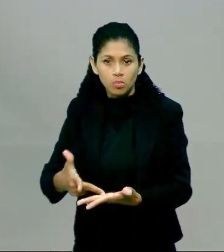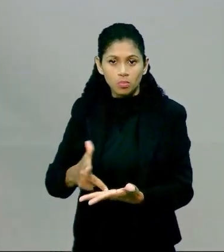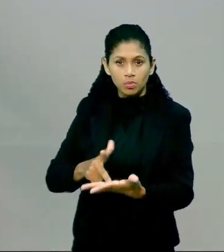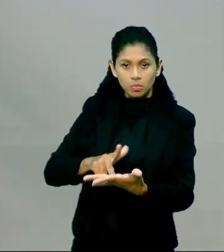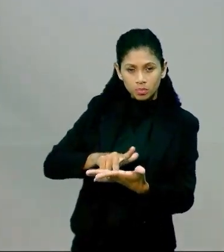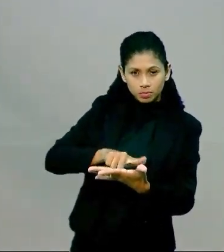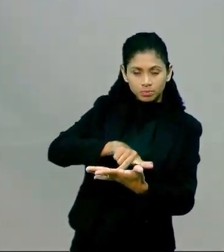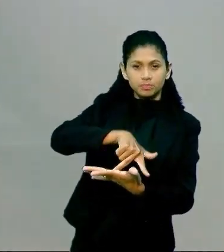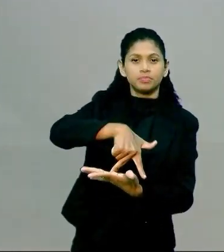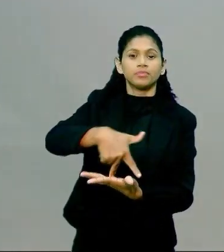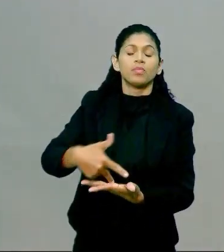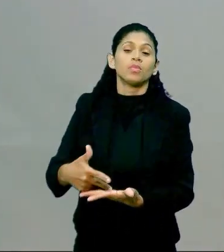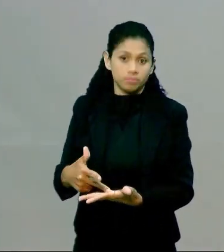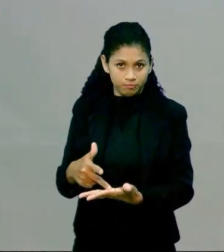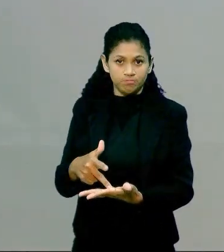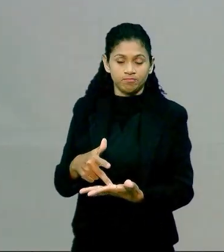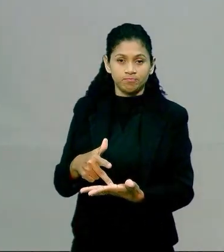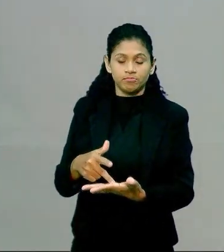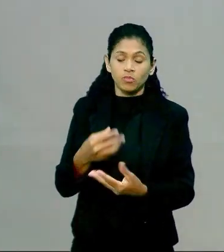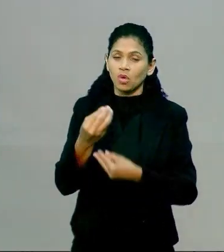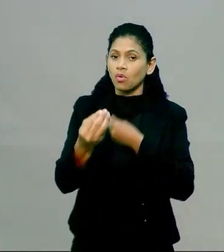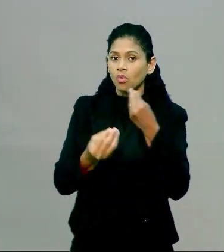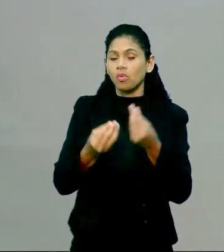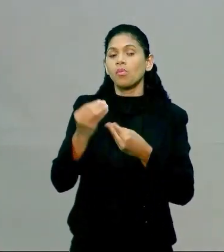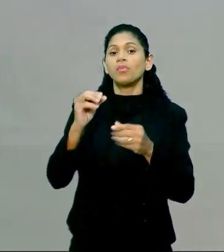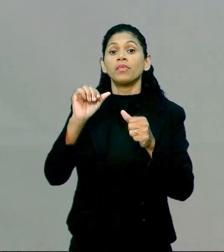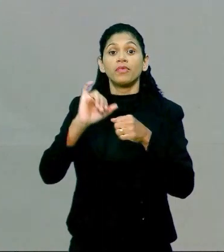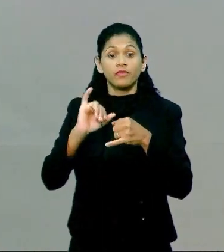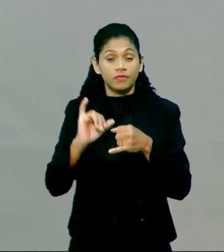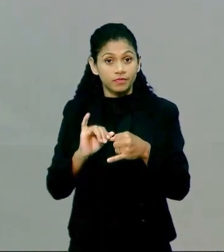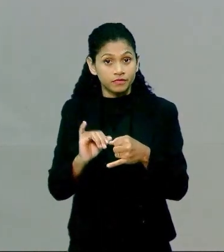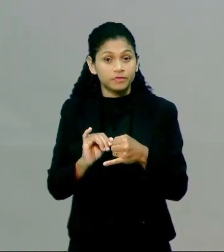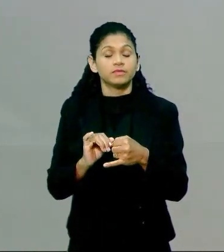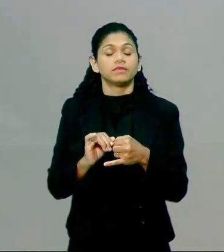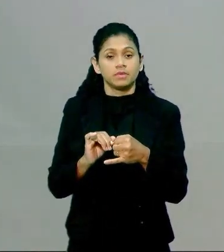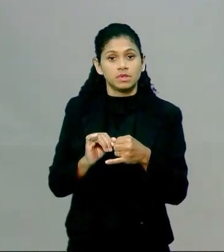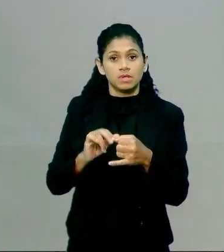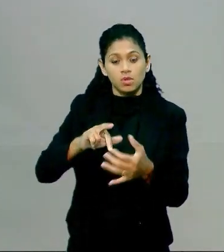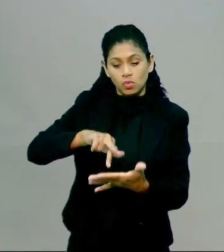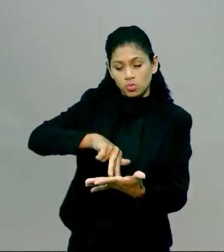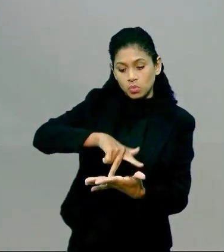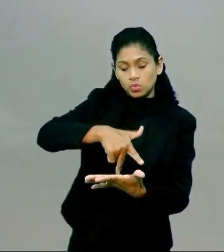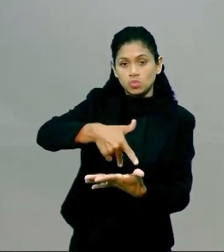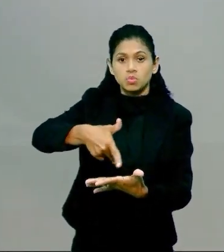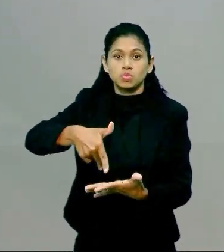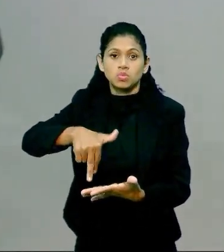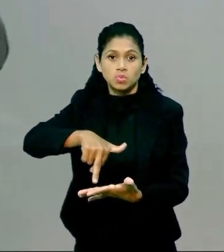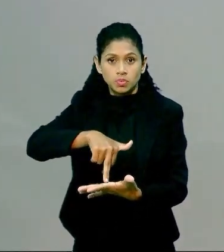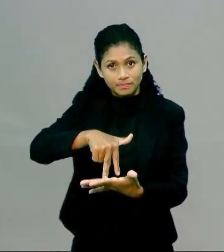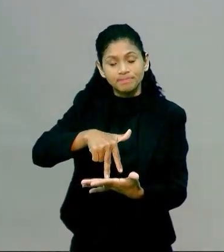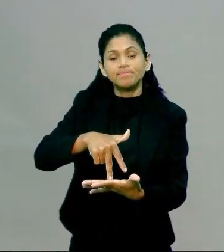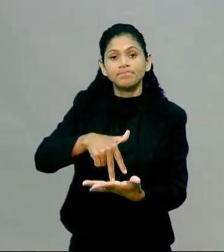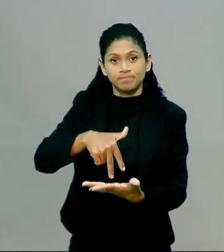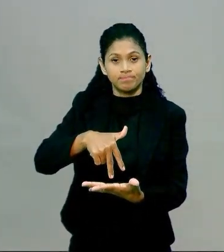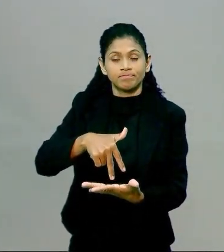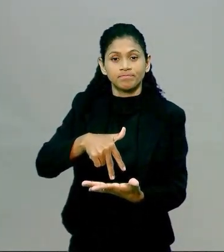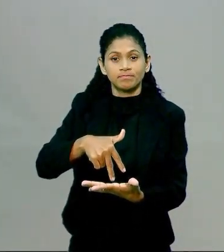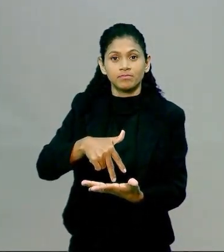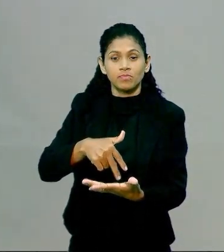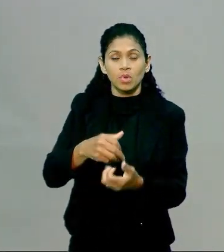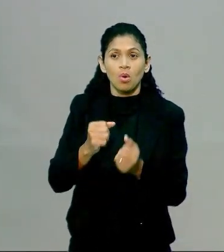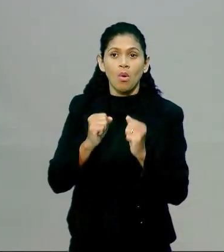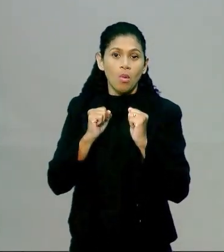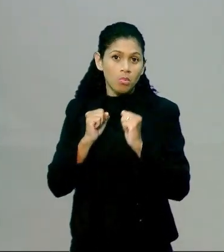essa expressão, essa dinâmica de como eu faço, a gente vai analisar referente ao espaço. Porque eu posso fazer o movimento